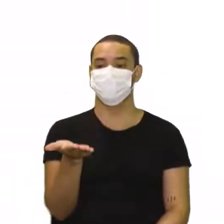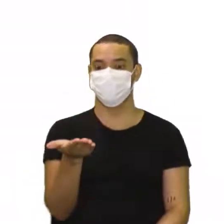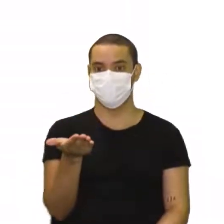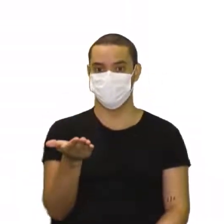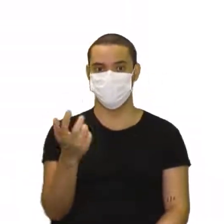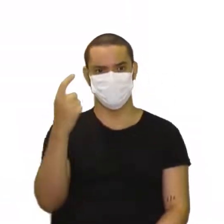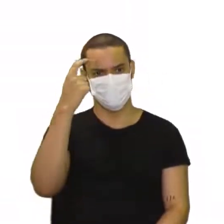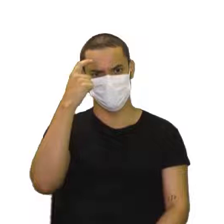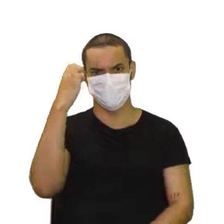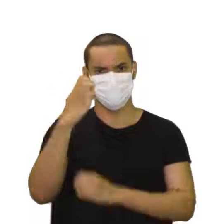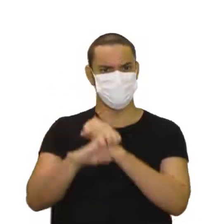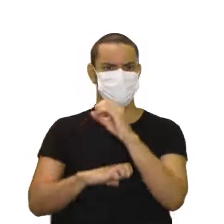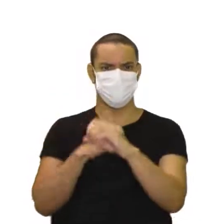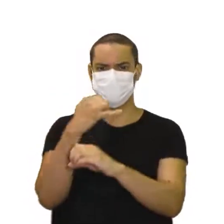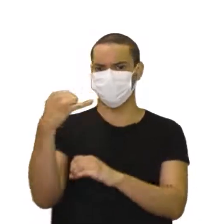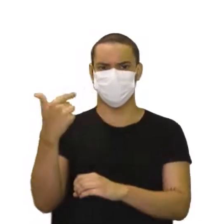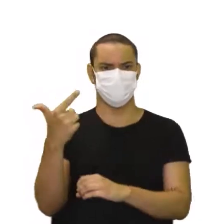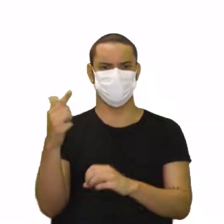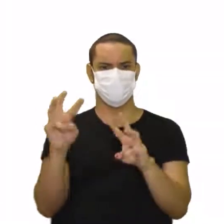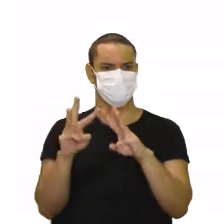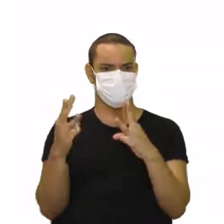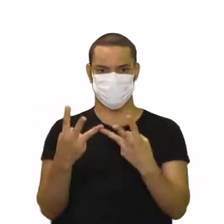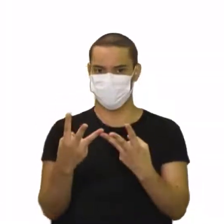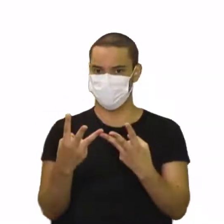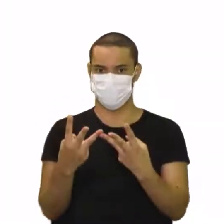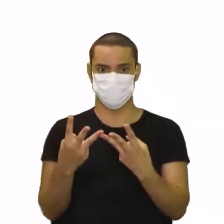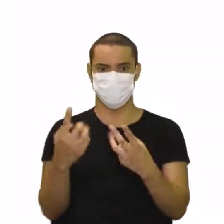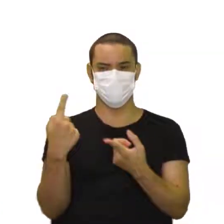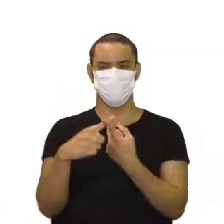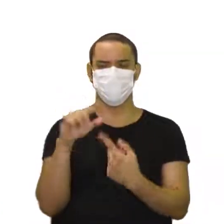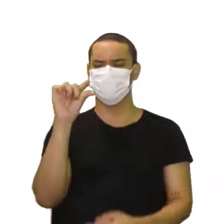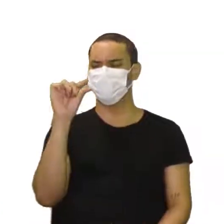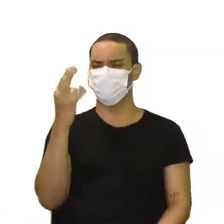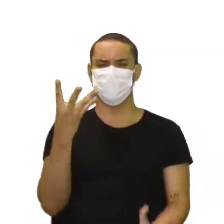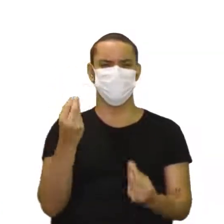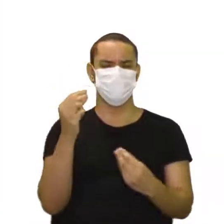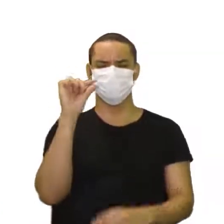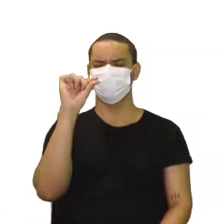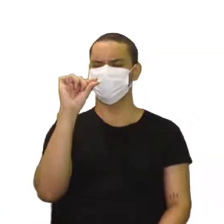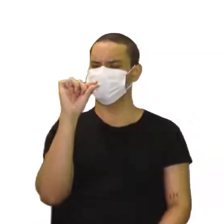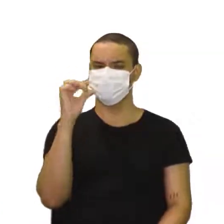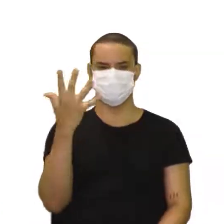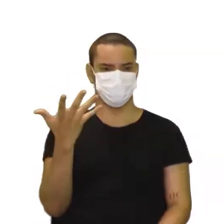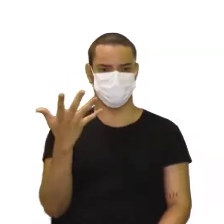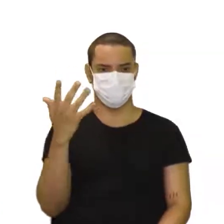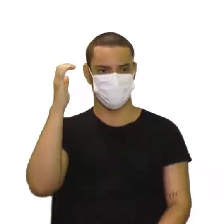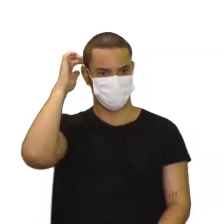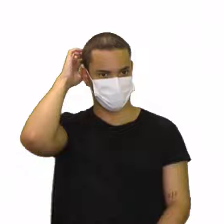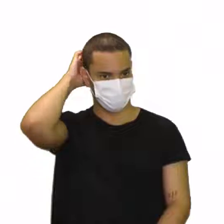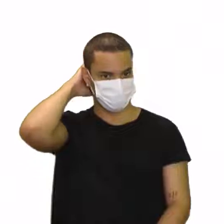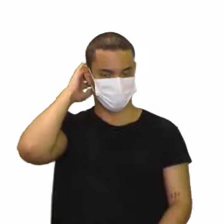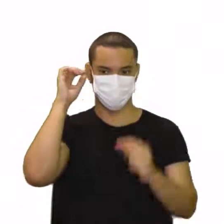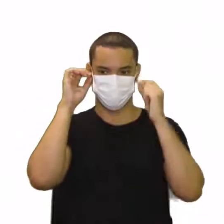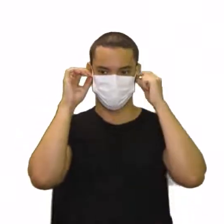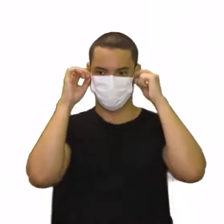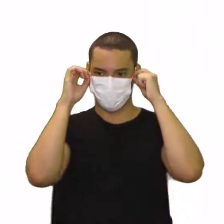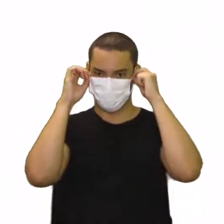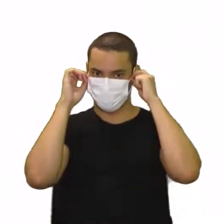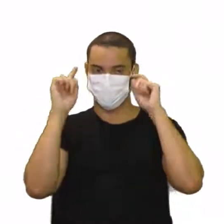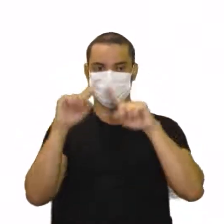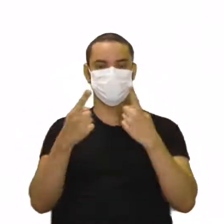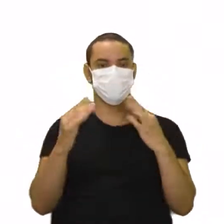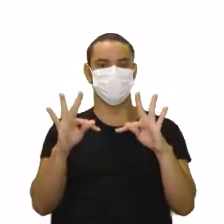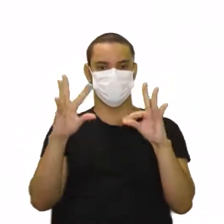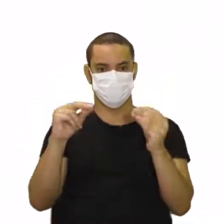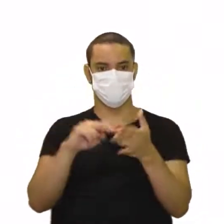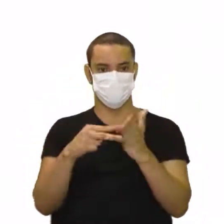que o elétron não possuía massa durante muito tempo, tão pequeno que é. Mas tudo que é energia tem massa, toda massa tem